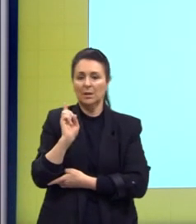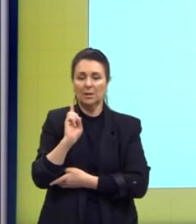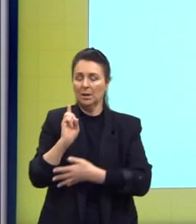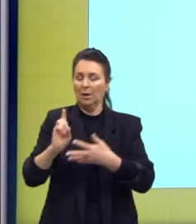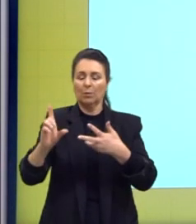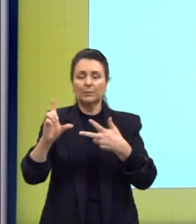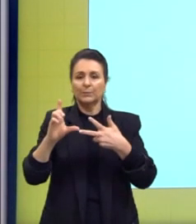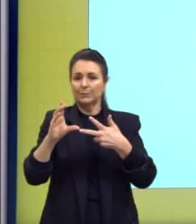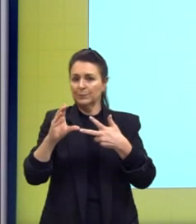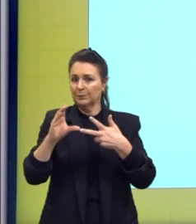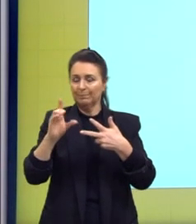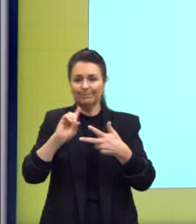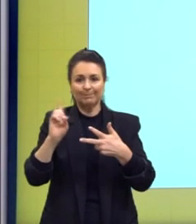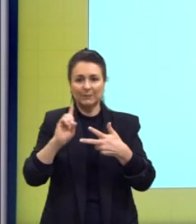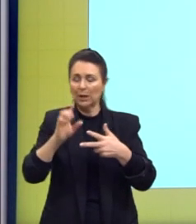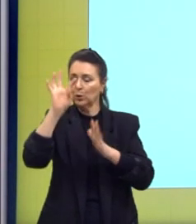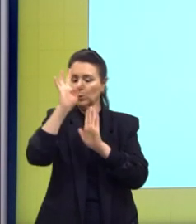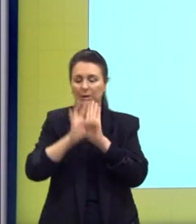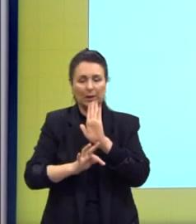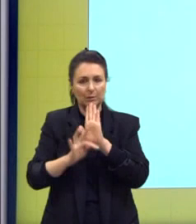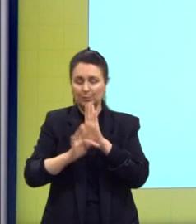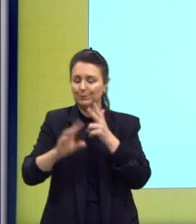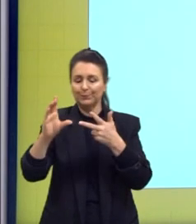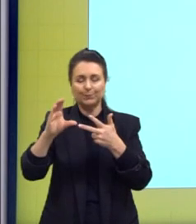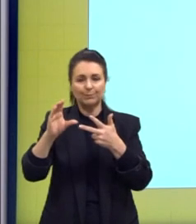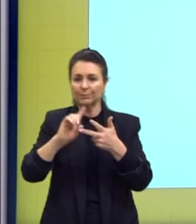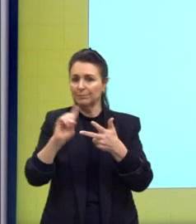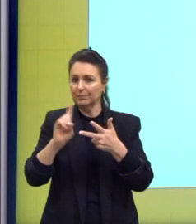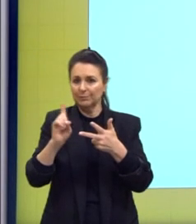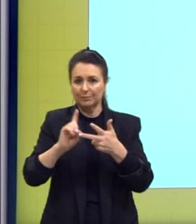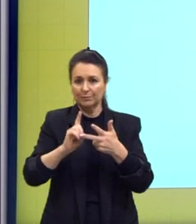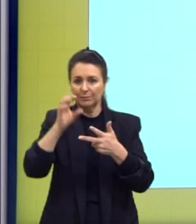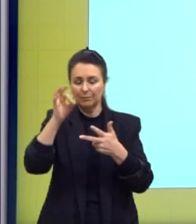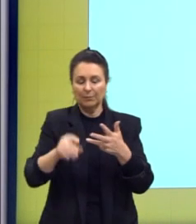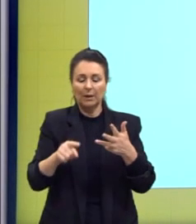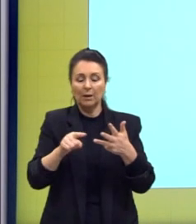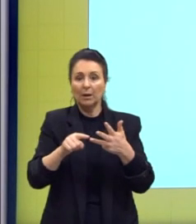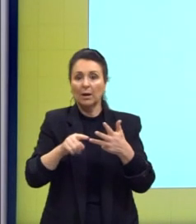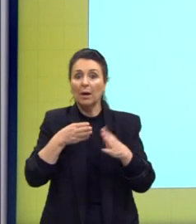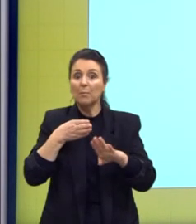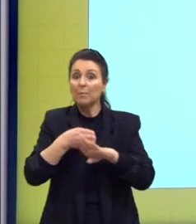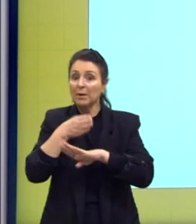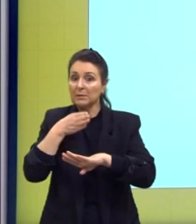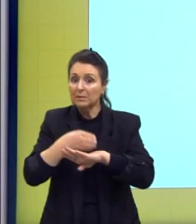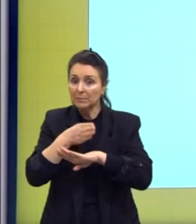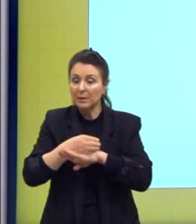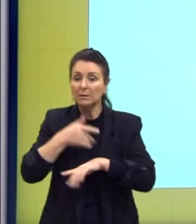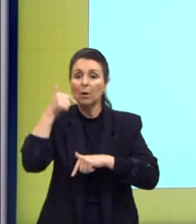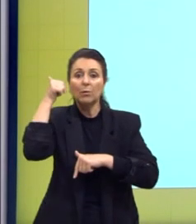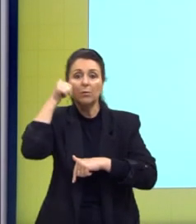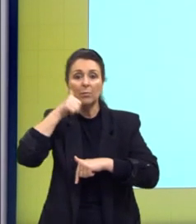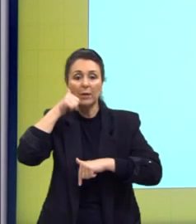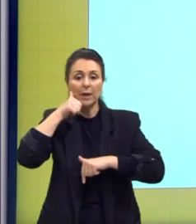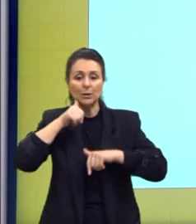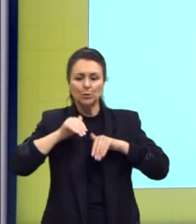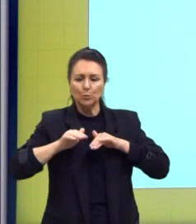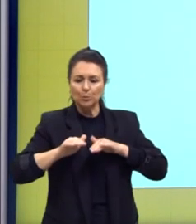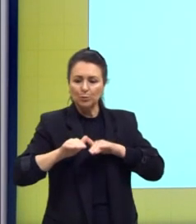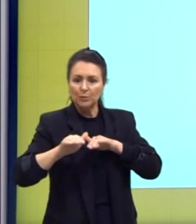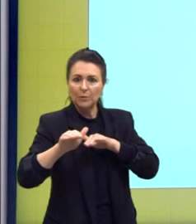isso que ele tá falando no texto não é opção sempre participação das mulheres e movimentos sociais